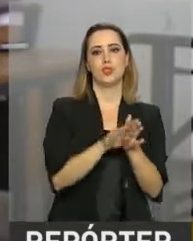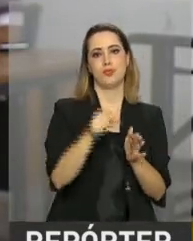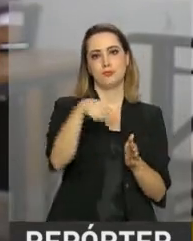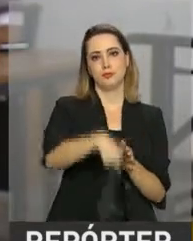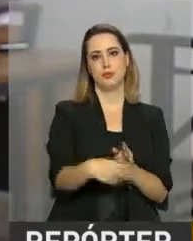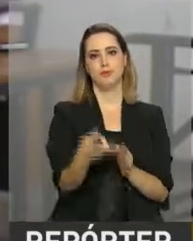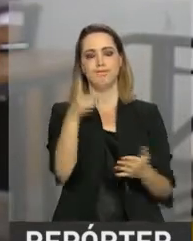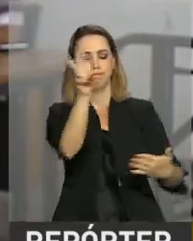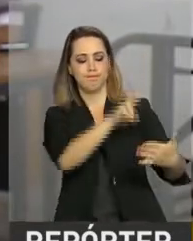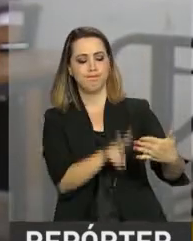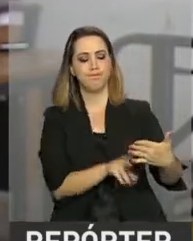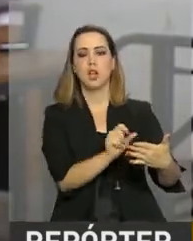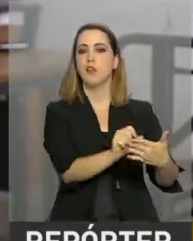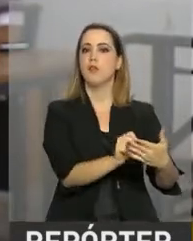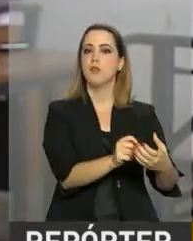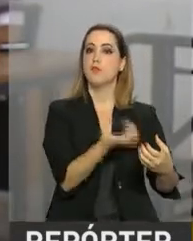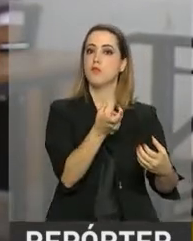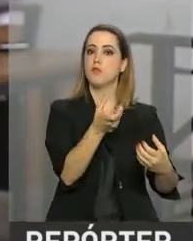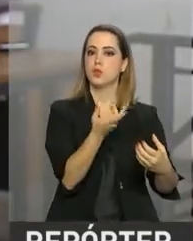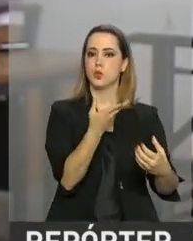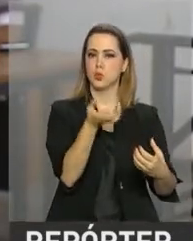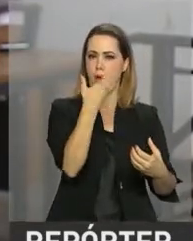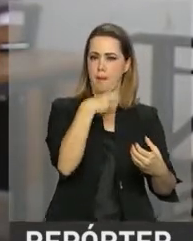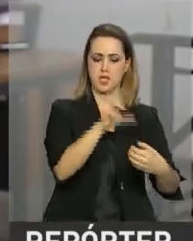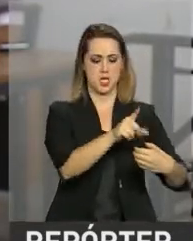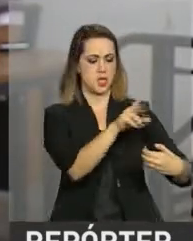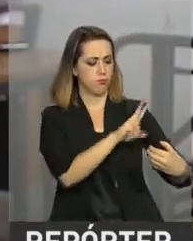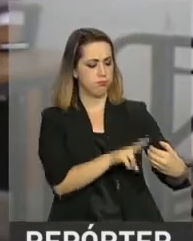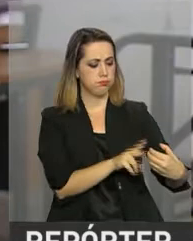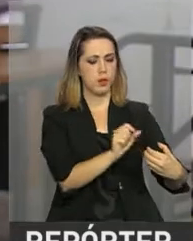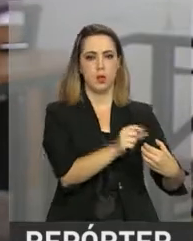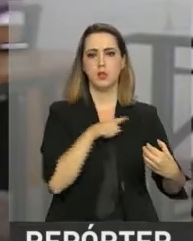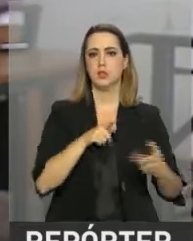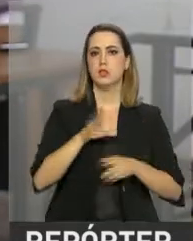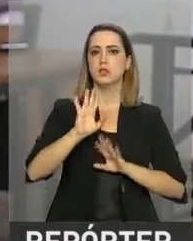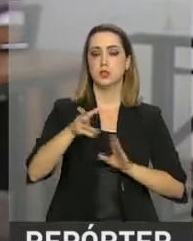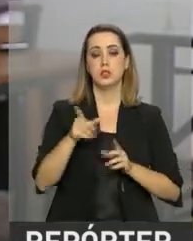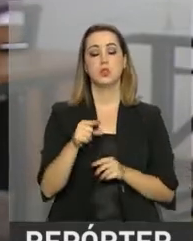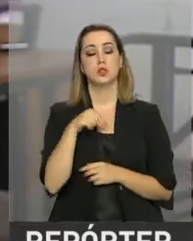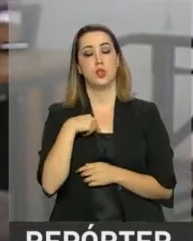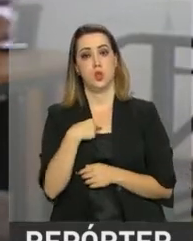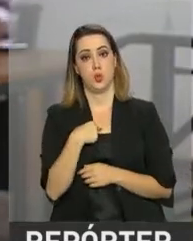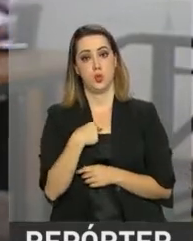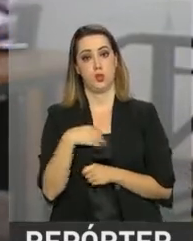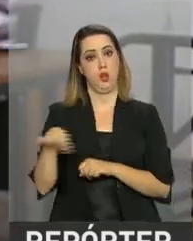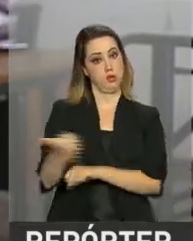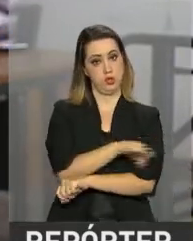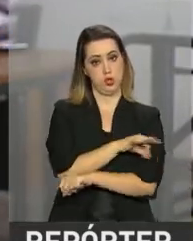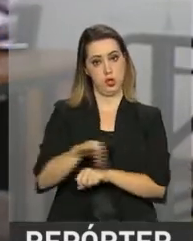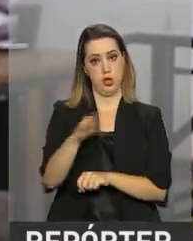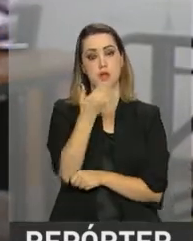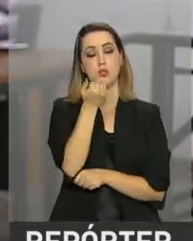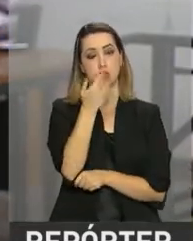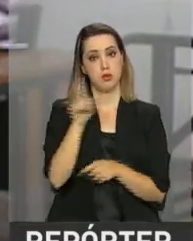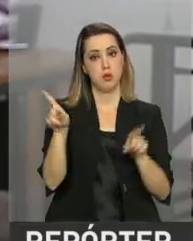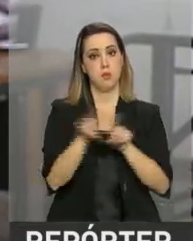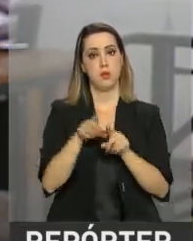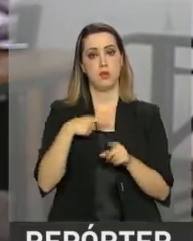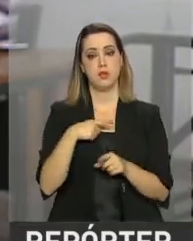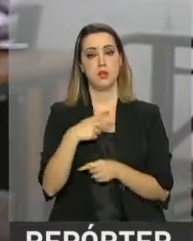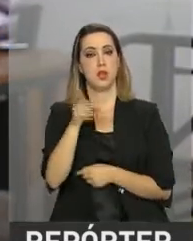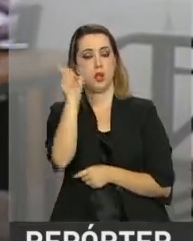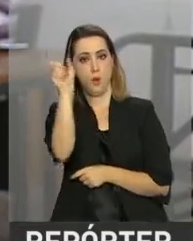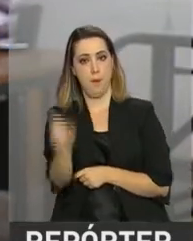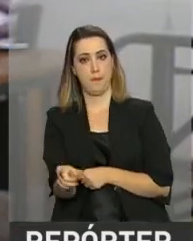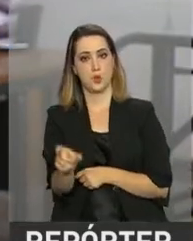monitorado e vistoriado é eu tenha formação em engenharia de alimentos nós também consta contamos com uma nutricionista